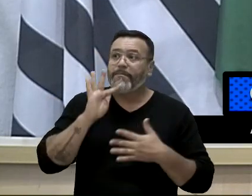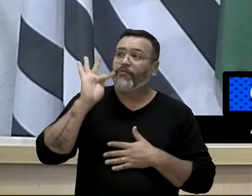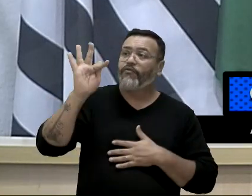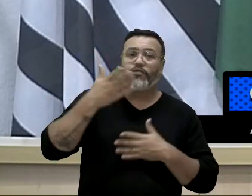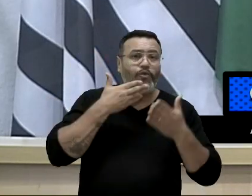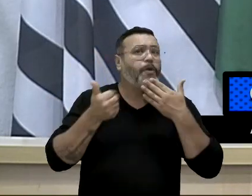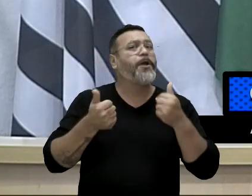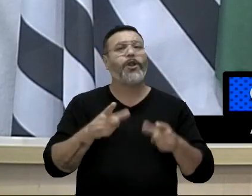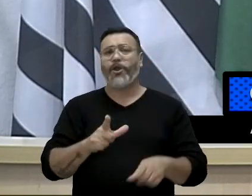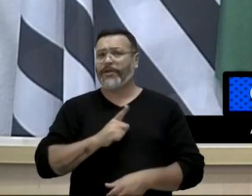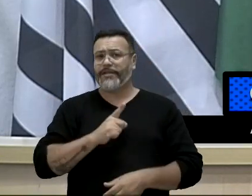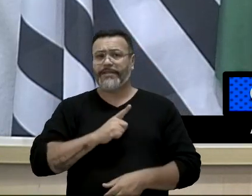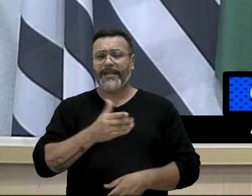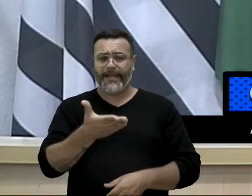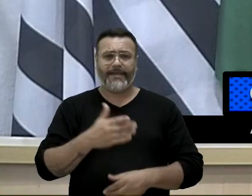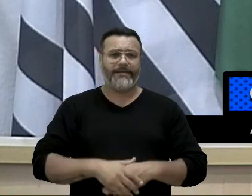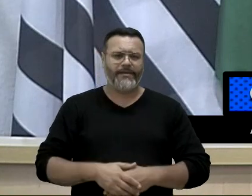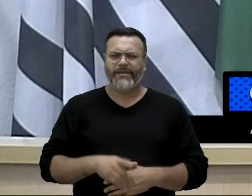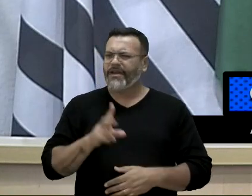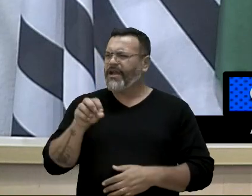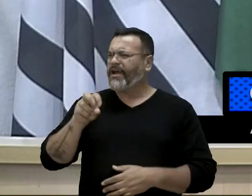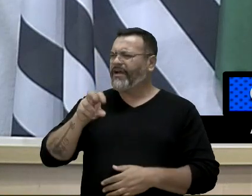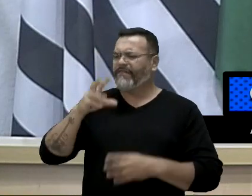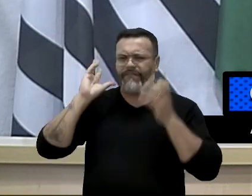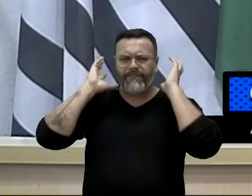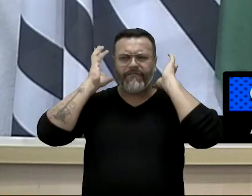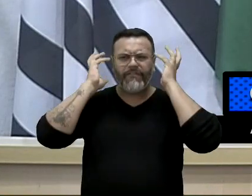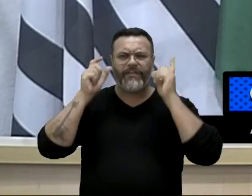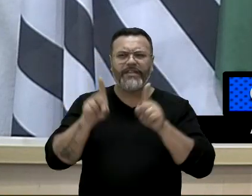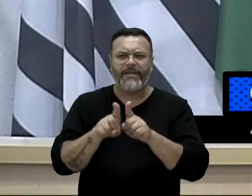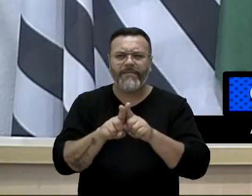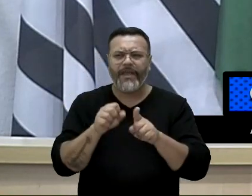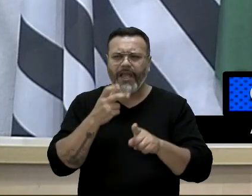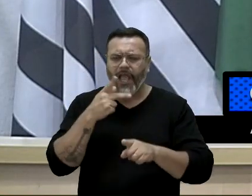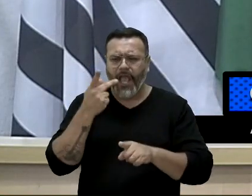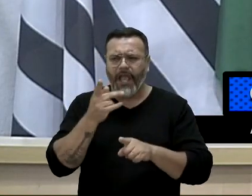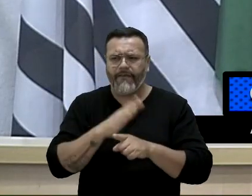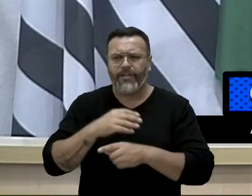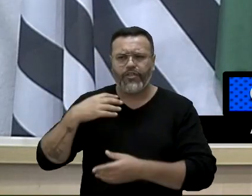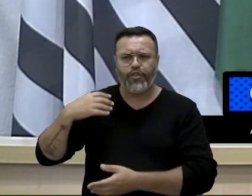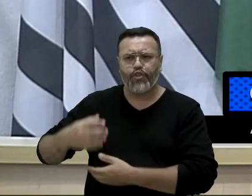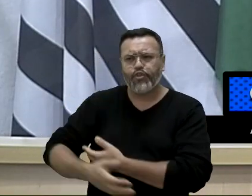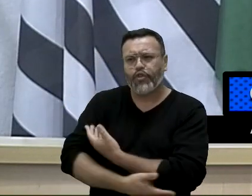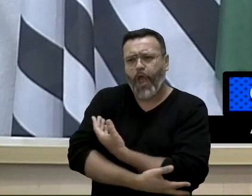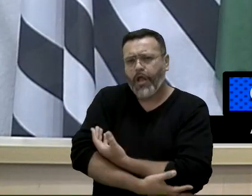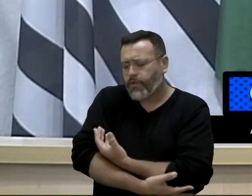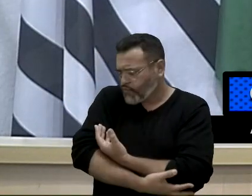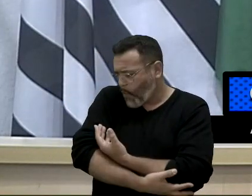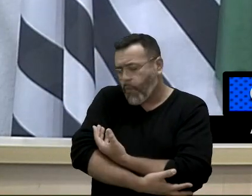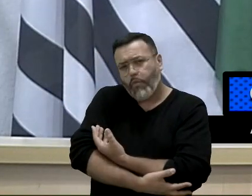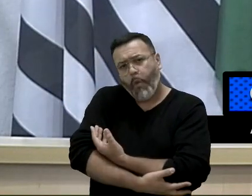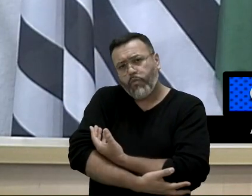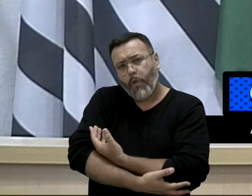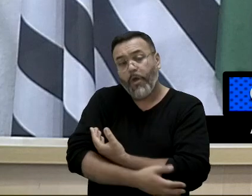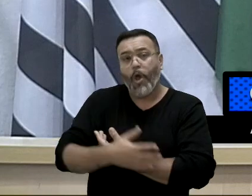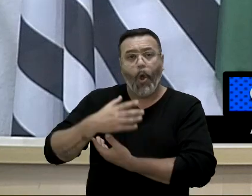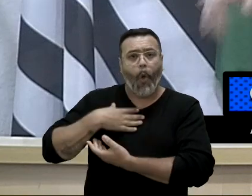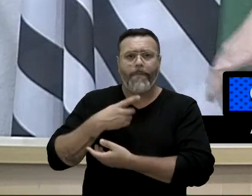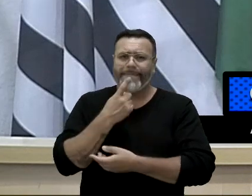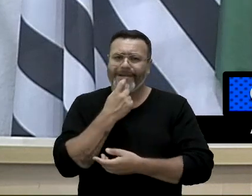vereadora Vivi comentou e deu um relato bacana sobre a questão da amamentação. No começo, meu peito sangrou, fiquei